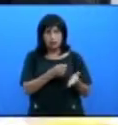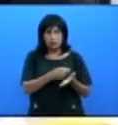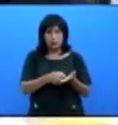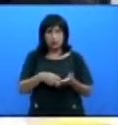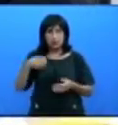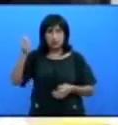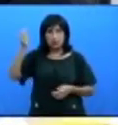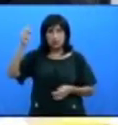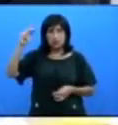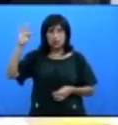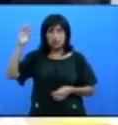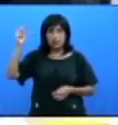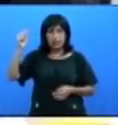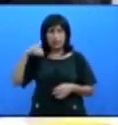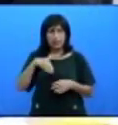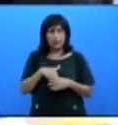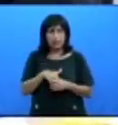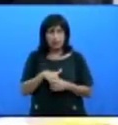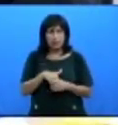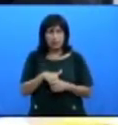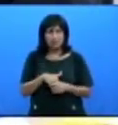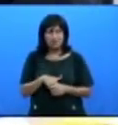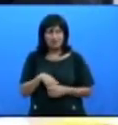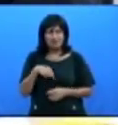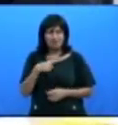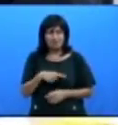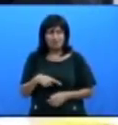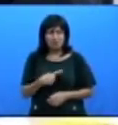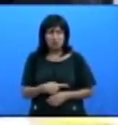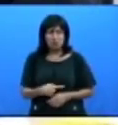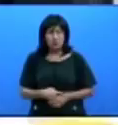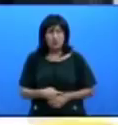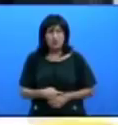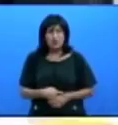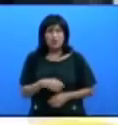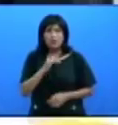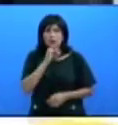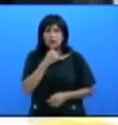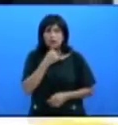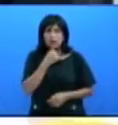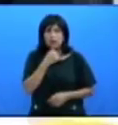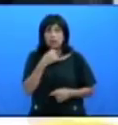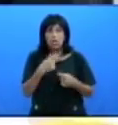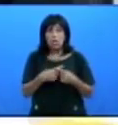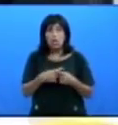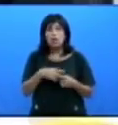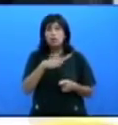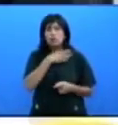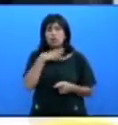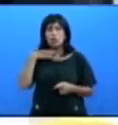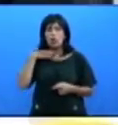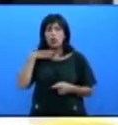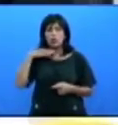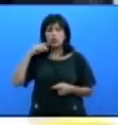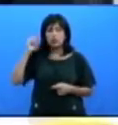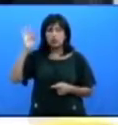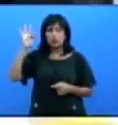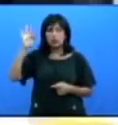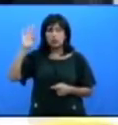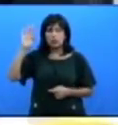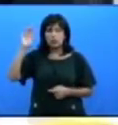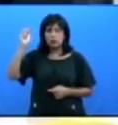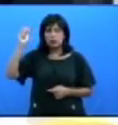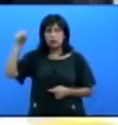trabalhos legislativos, um voto de profundo pesar pelo falecimento do senhor Francisco Júnior de Oliveira, ocorrido em 22